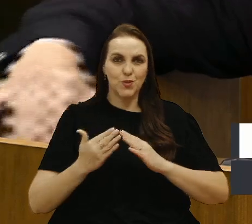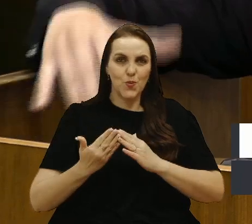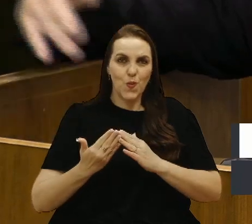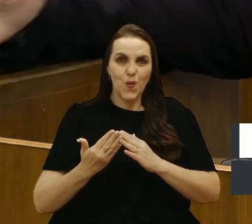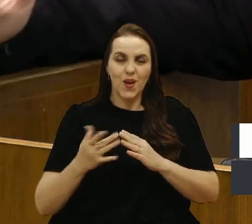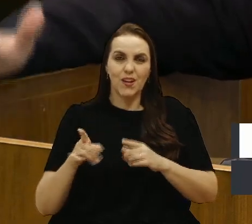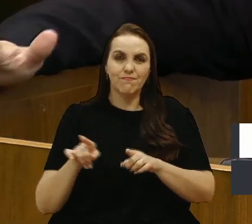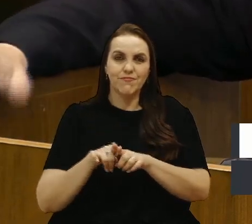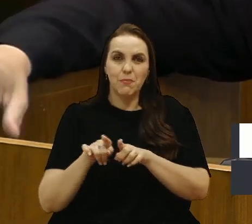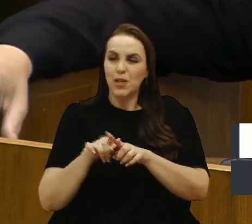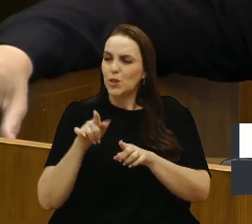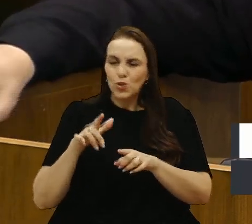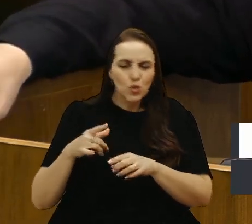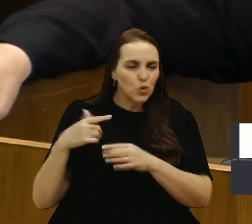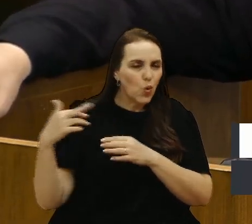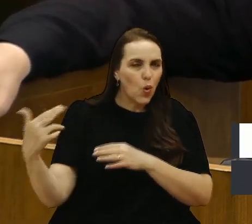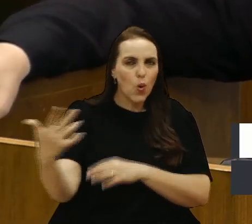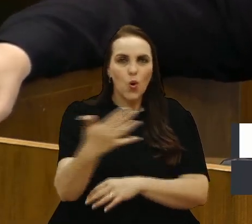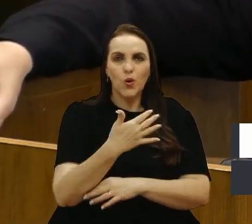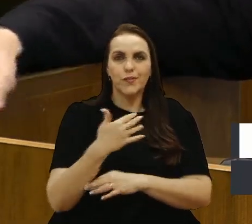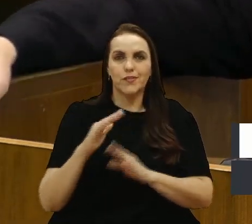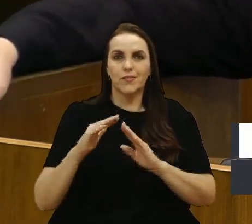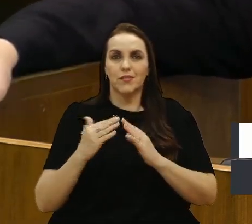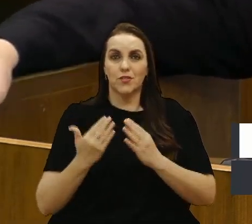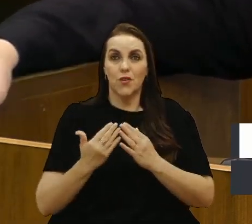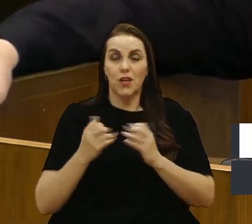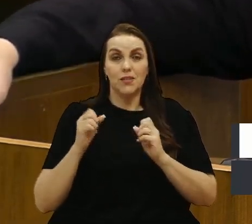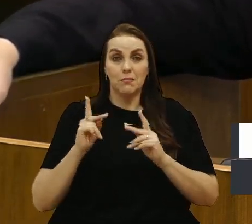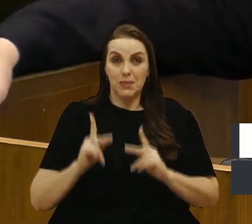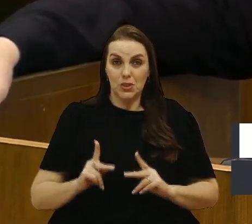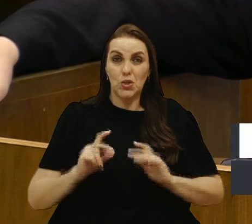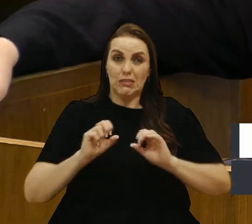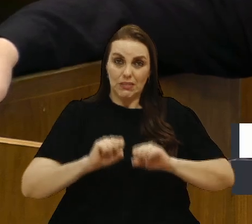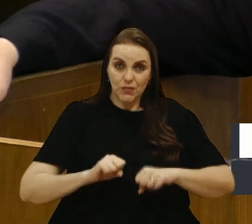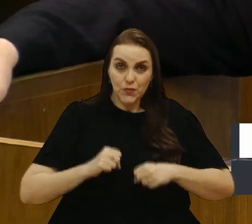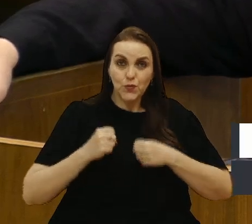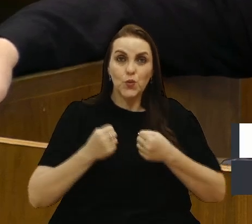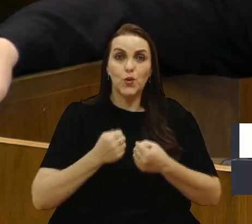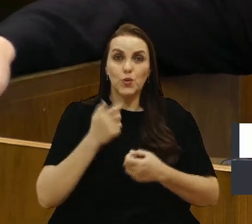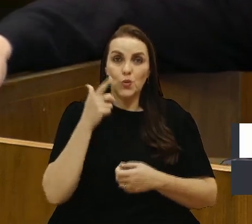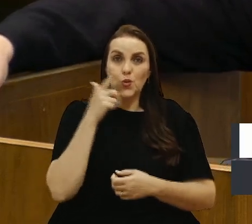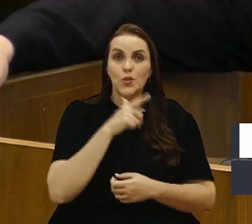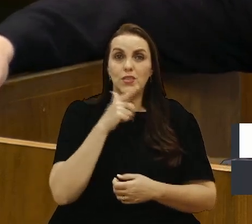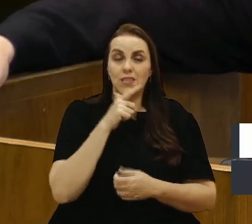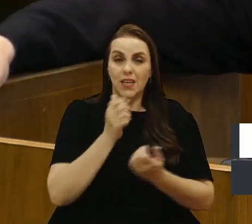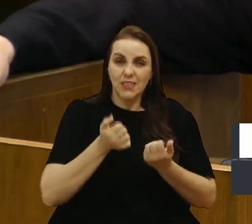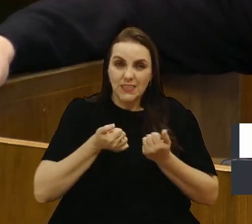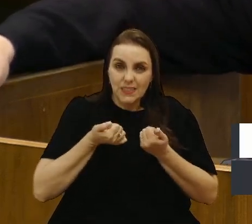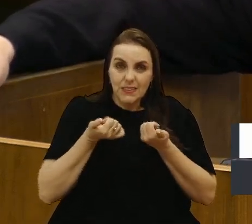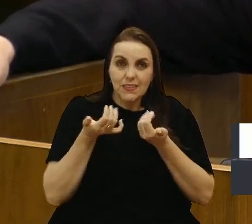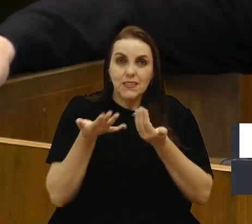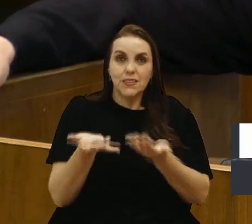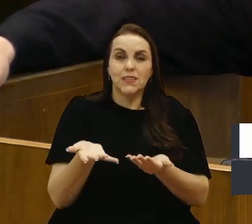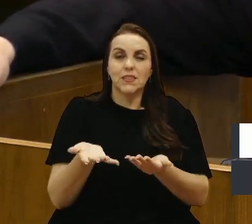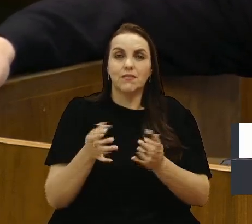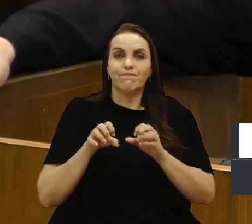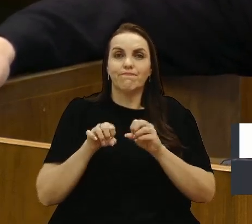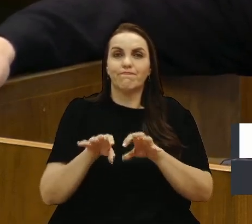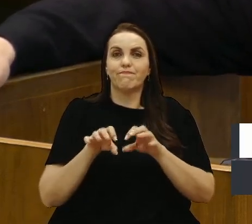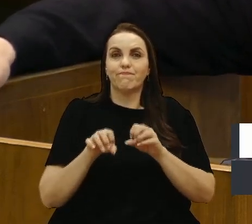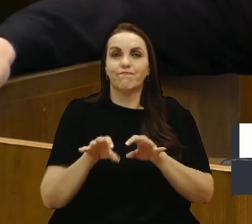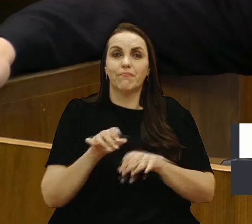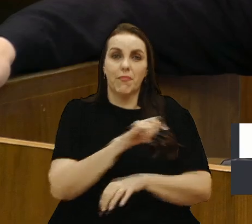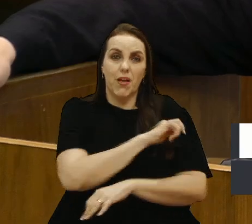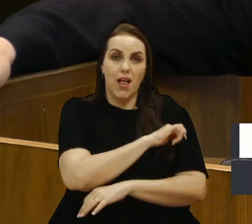como em todas as outras, né, o pessoal se puxa para poder se doar ao máximo para os estudantes que estão